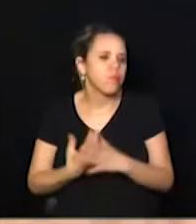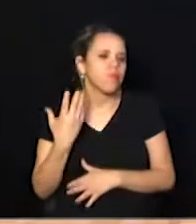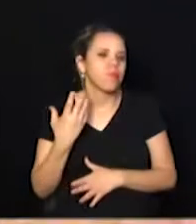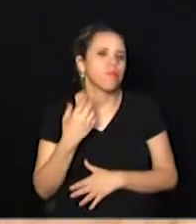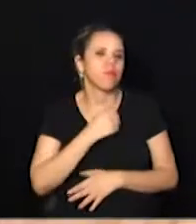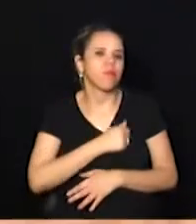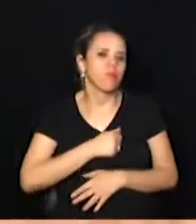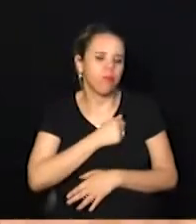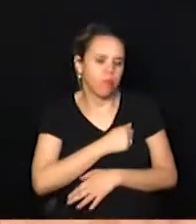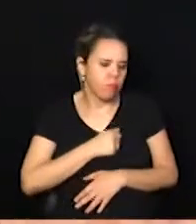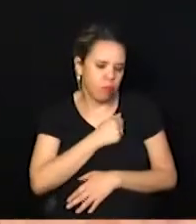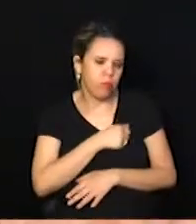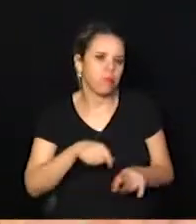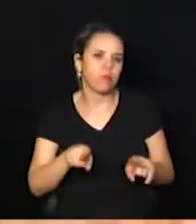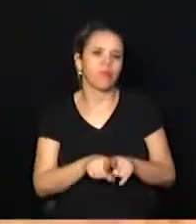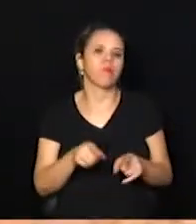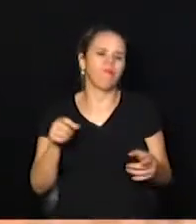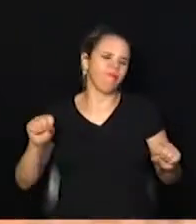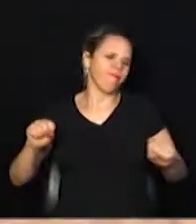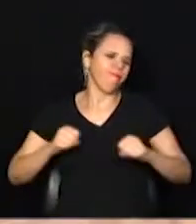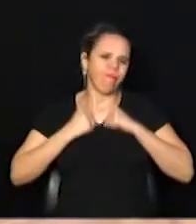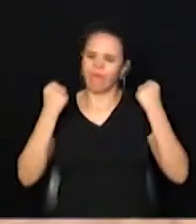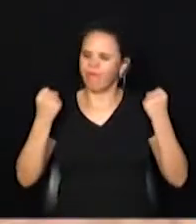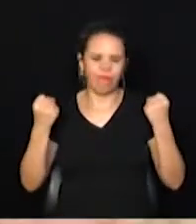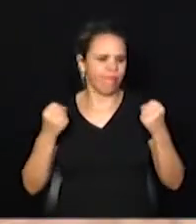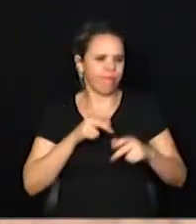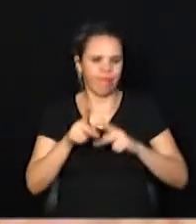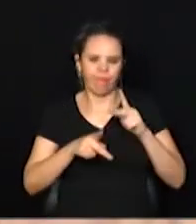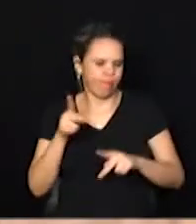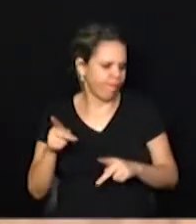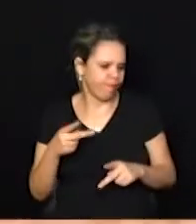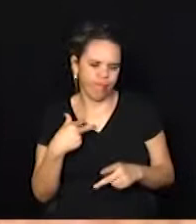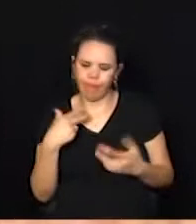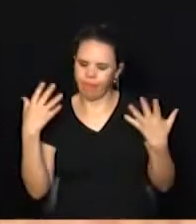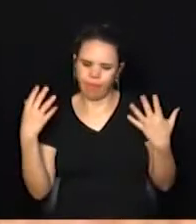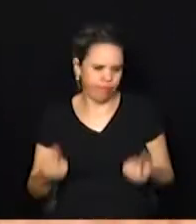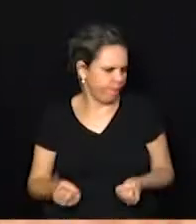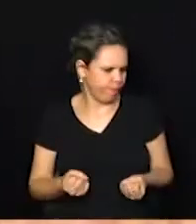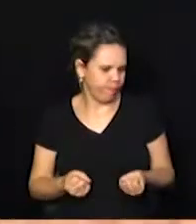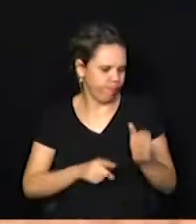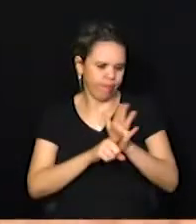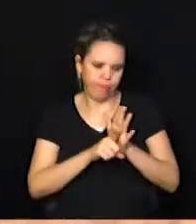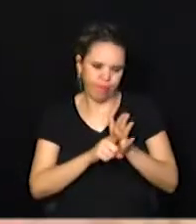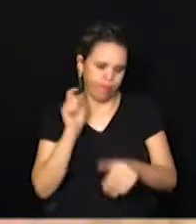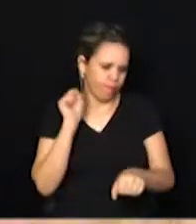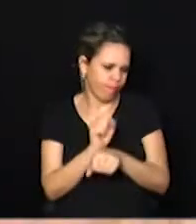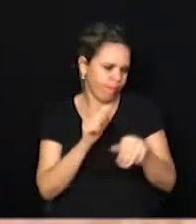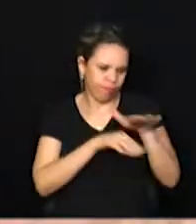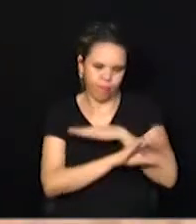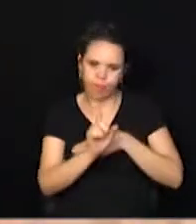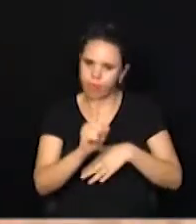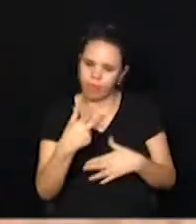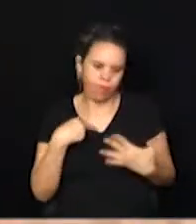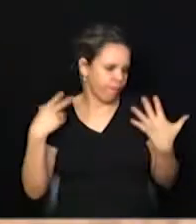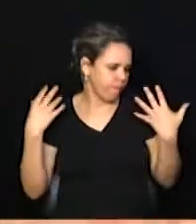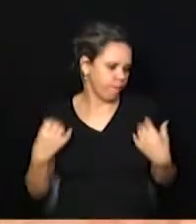de saudosismo, mas também esse espírito de indignação, porque as pessoas não podem aceitar que as investigações parem, nós não podemos aceitar